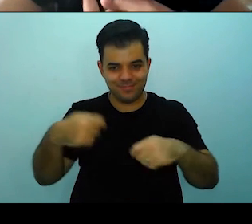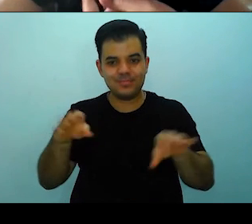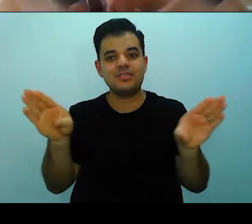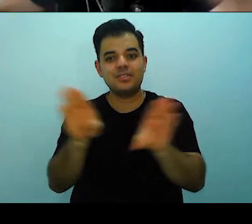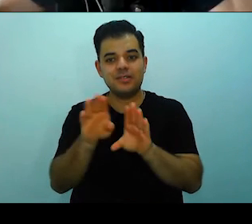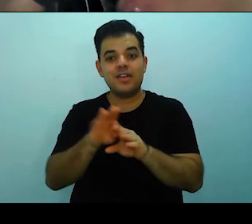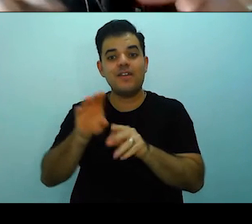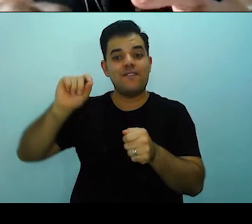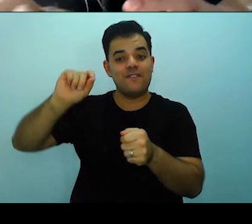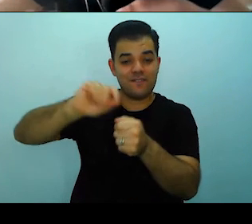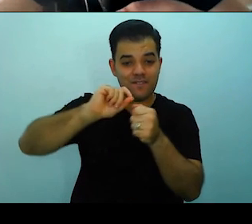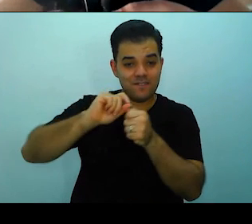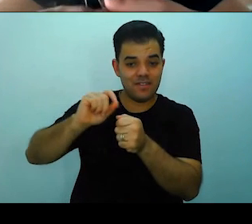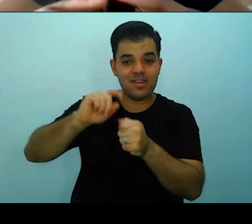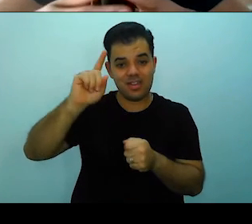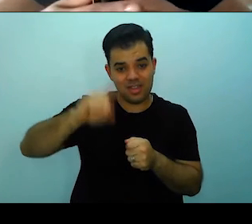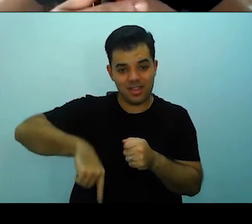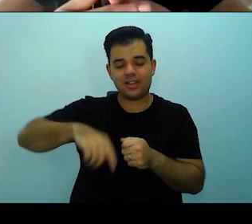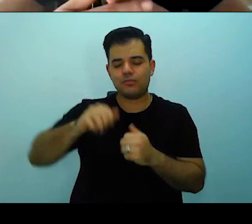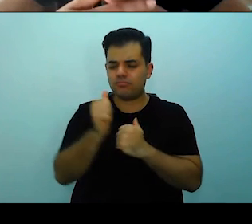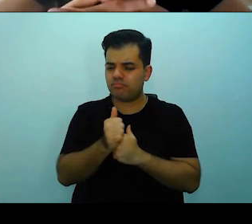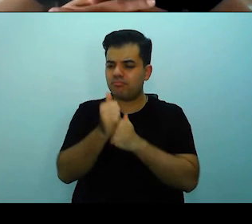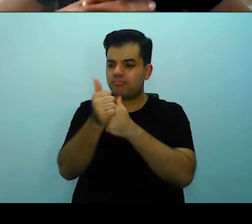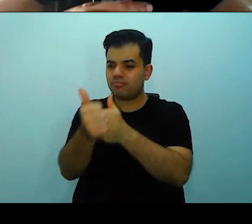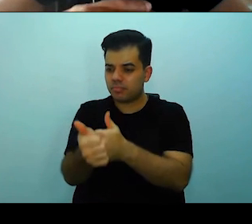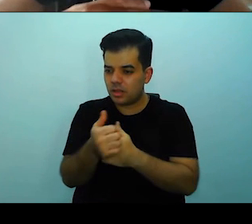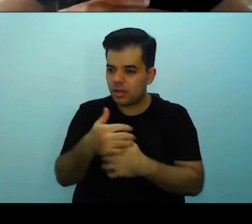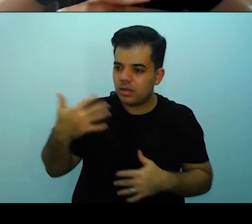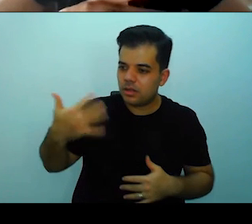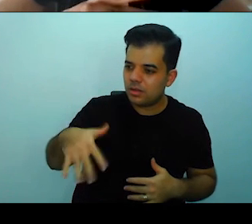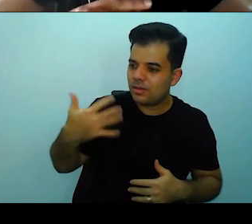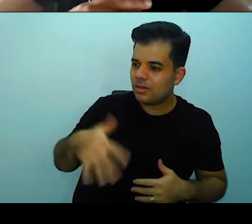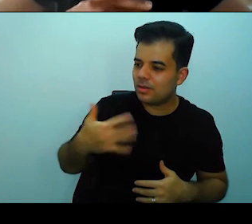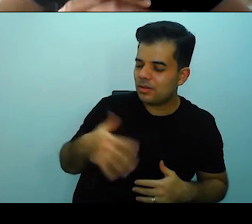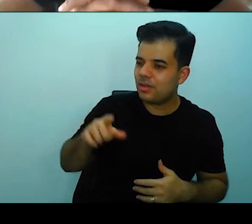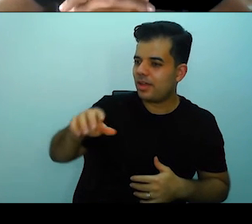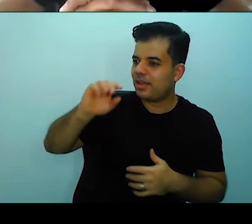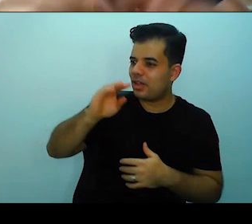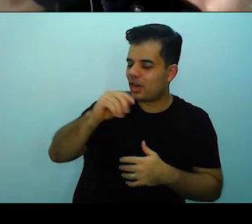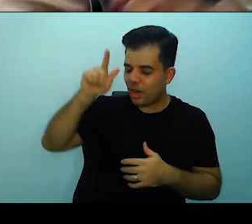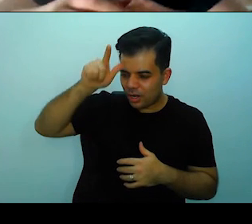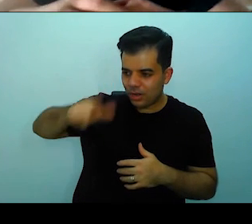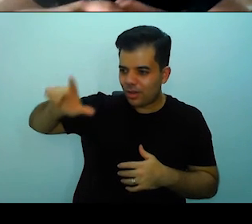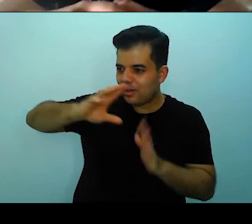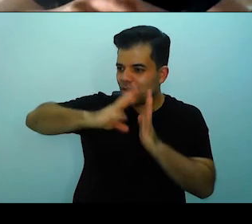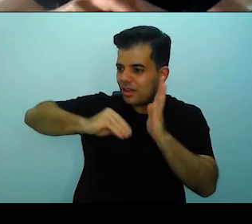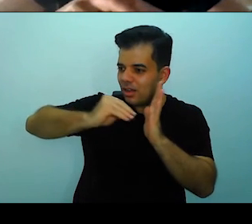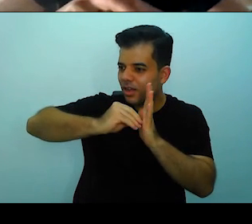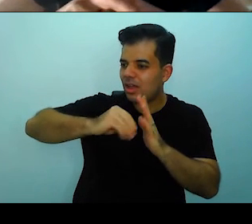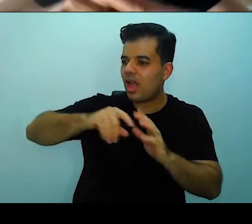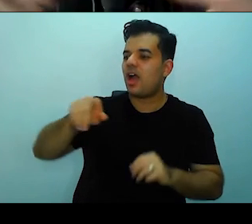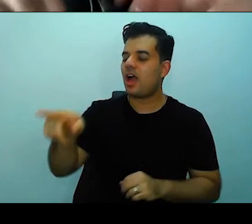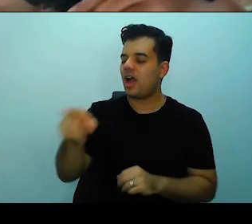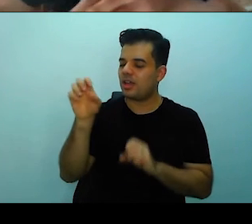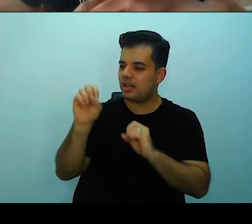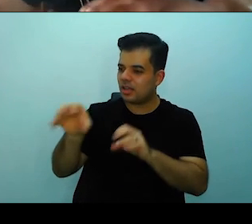preservada no ensino da lógica faz com que o aluno ele tenha essa flexibilidade para poder alternar a ferramenta